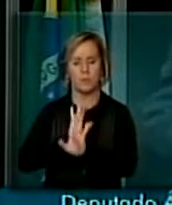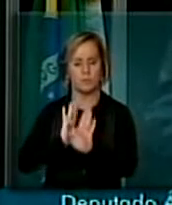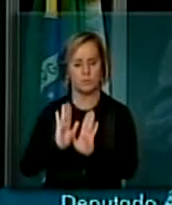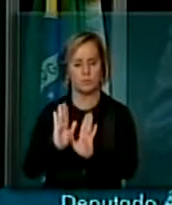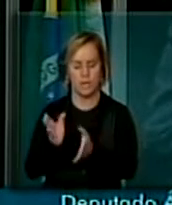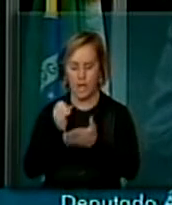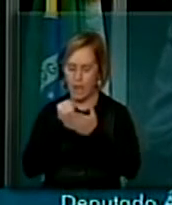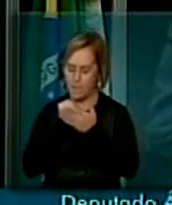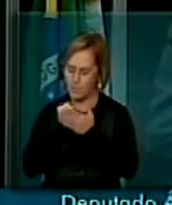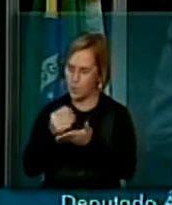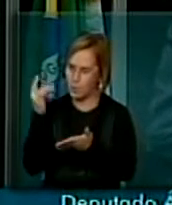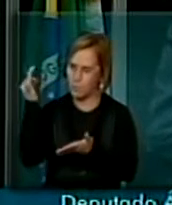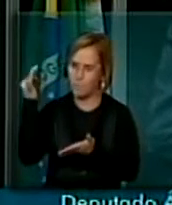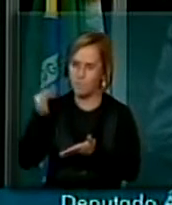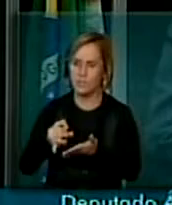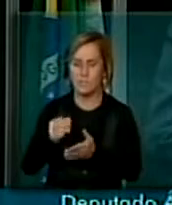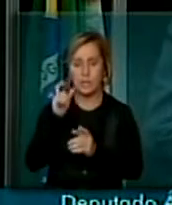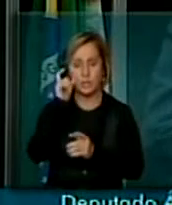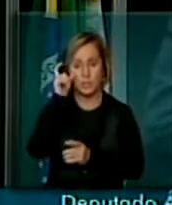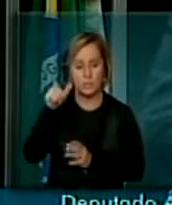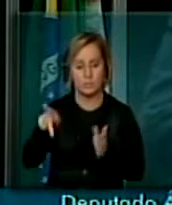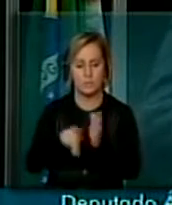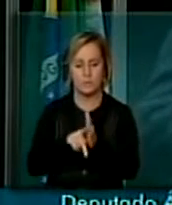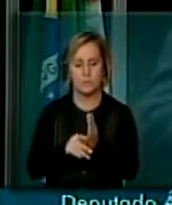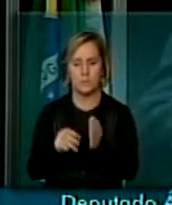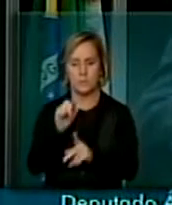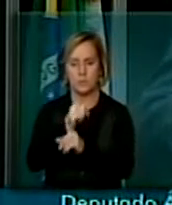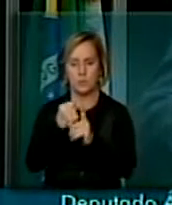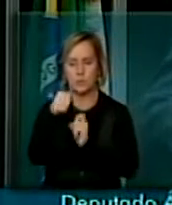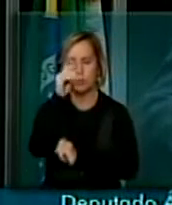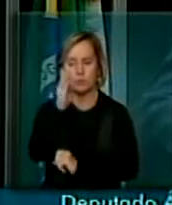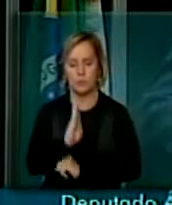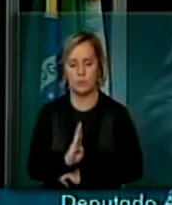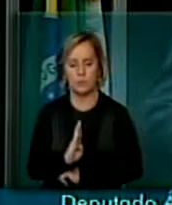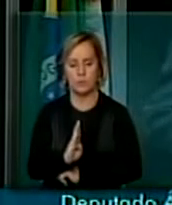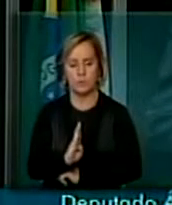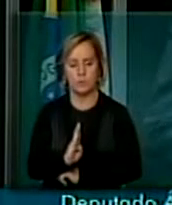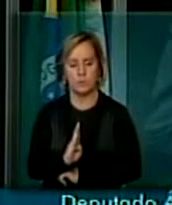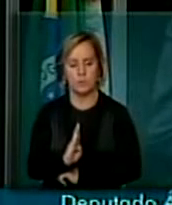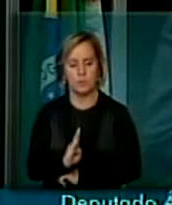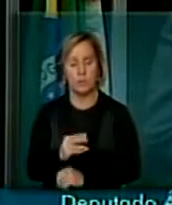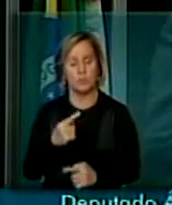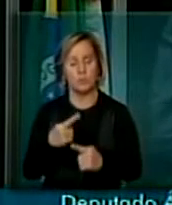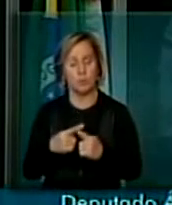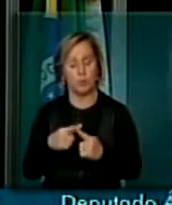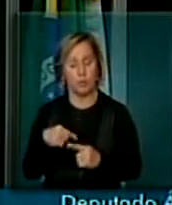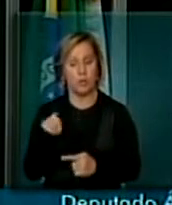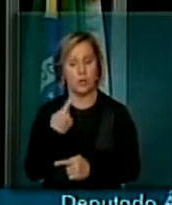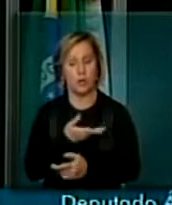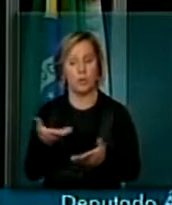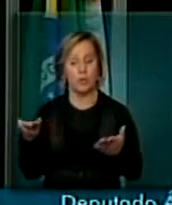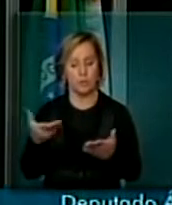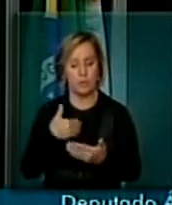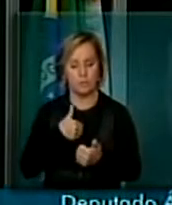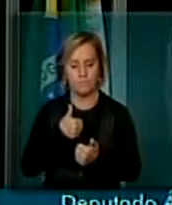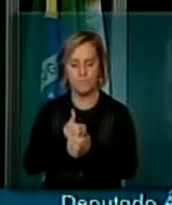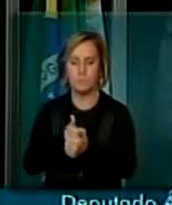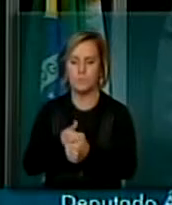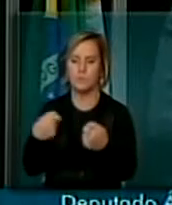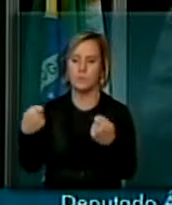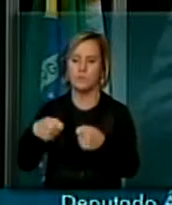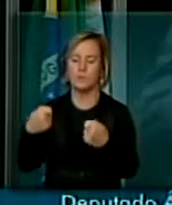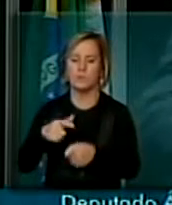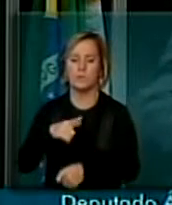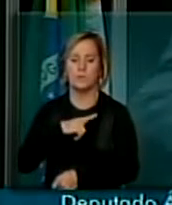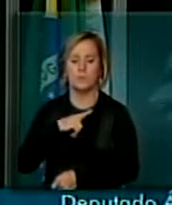com certeza, senhor presidente, os interesses da sociedade brasileira, até porque nós estamos pretendendo com esta PEC,